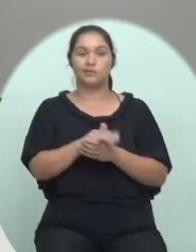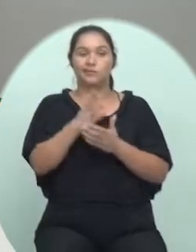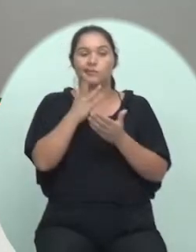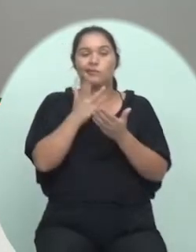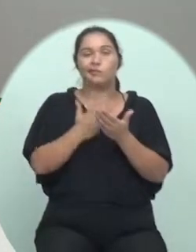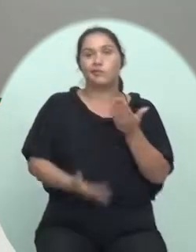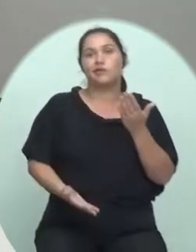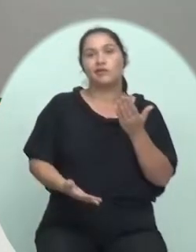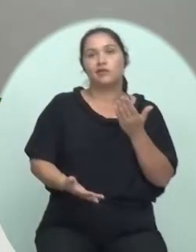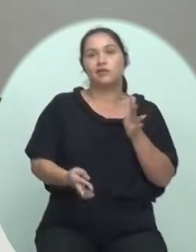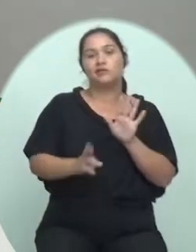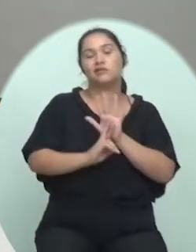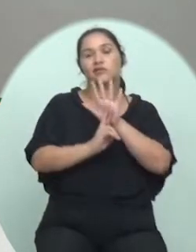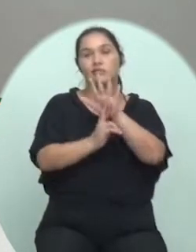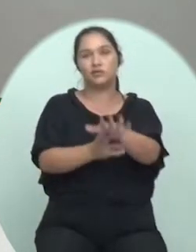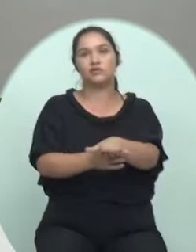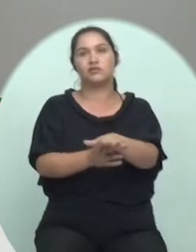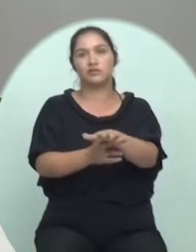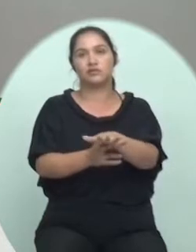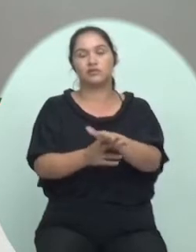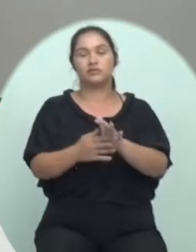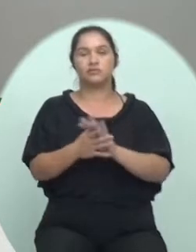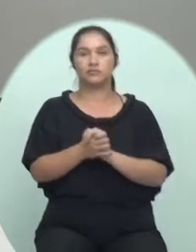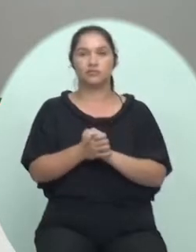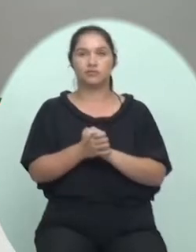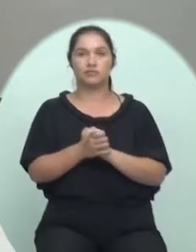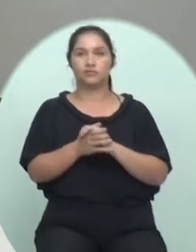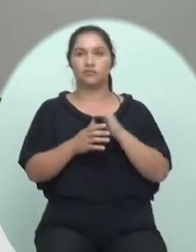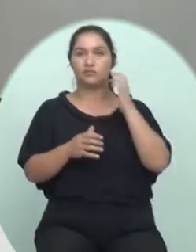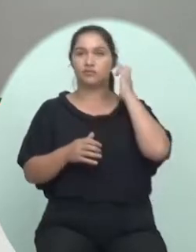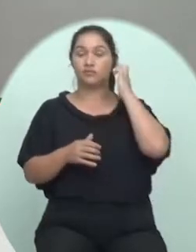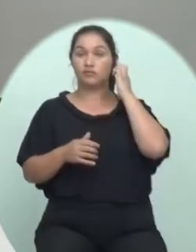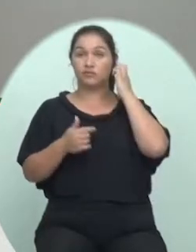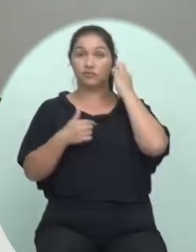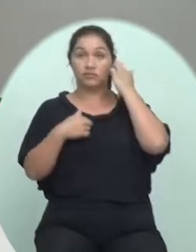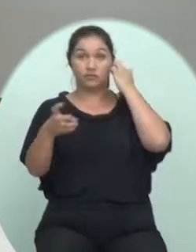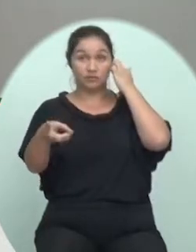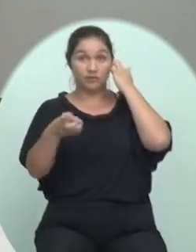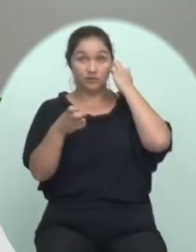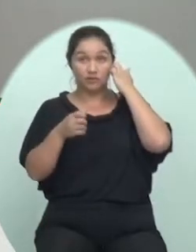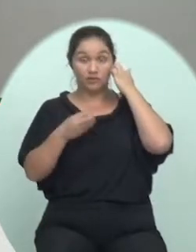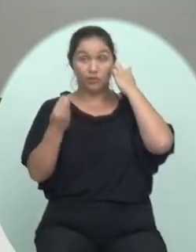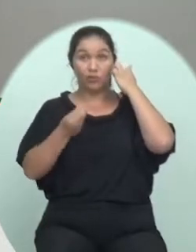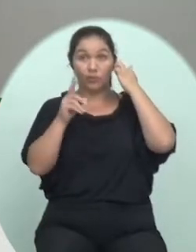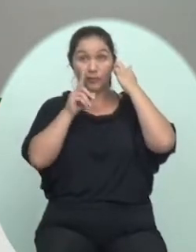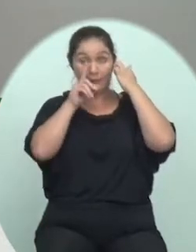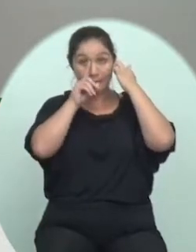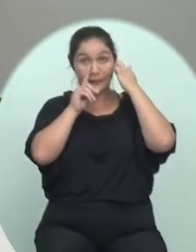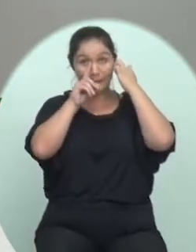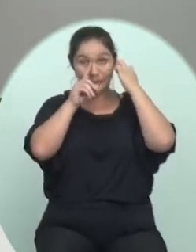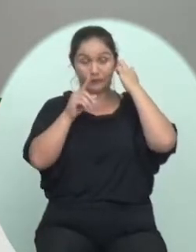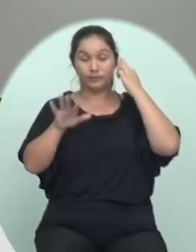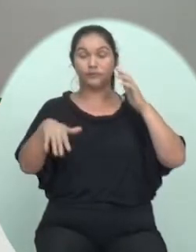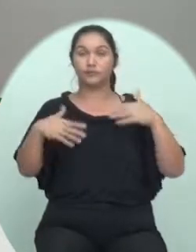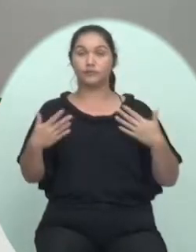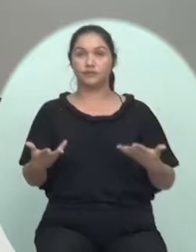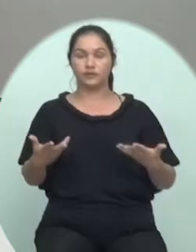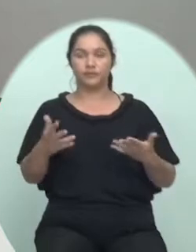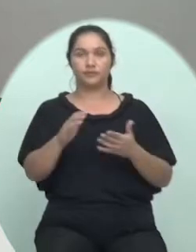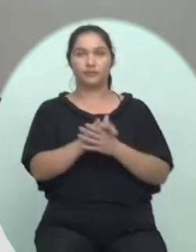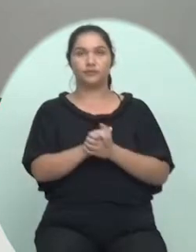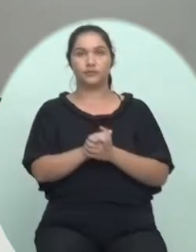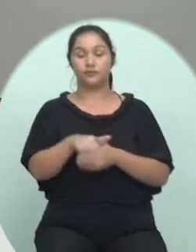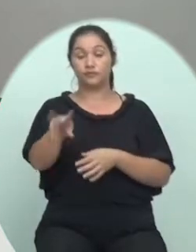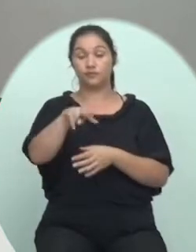do conhecimento a respeito dos eleitos. E isto é muito grave. Este fato torna mais que obrigatório,